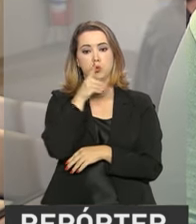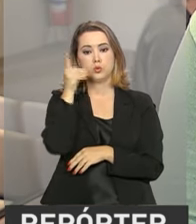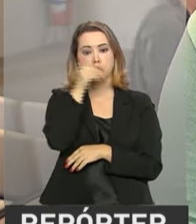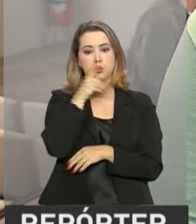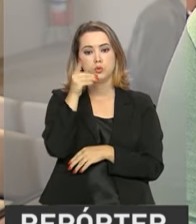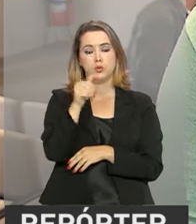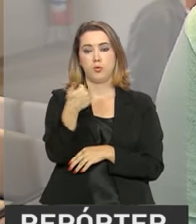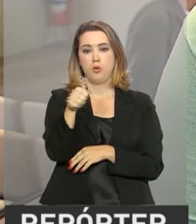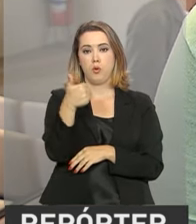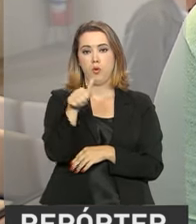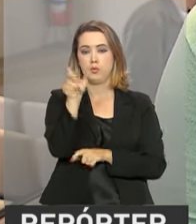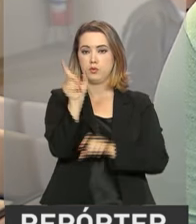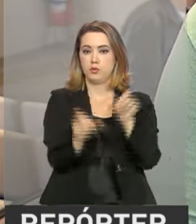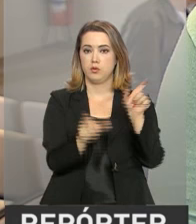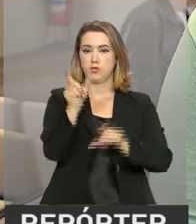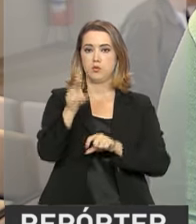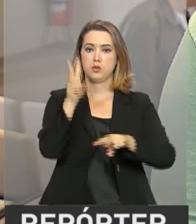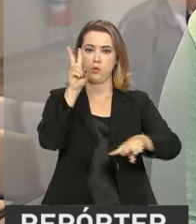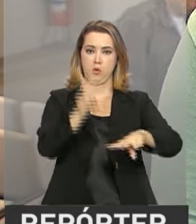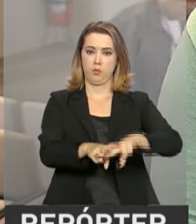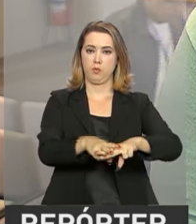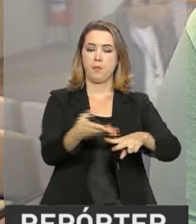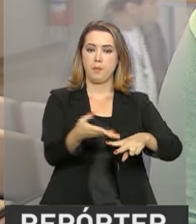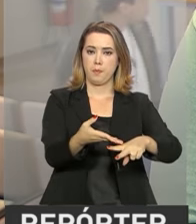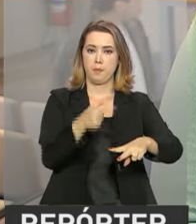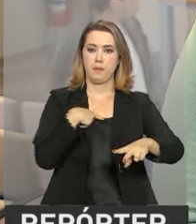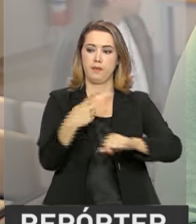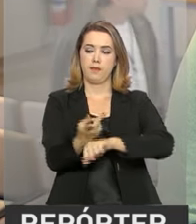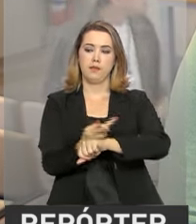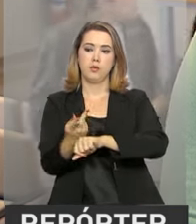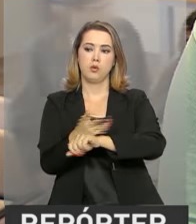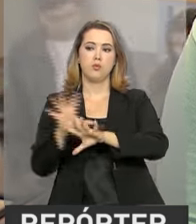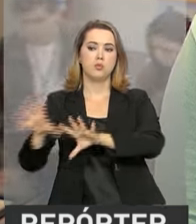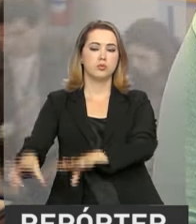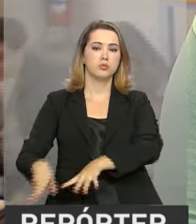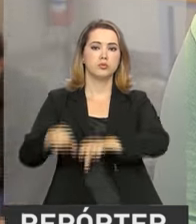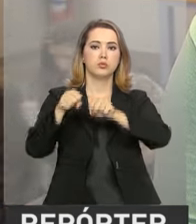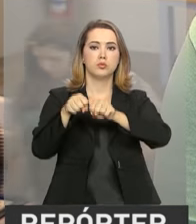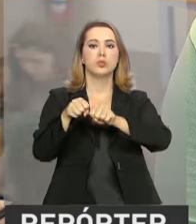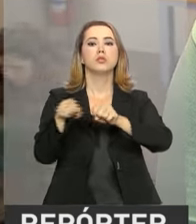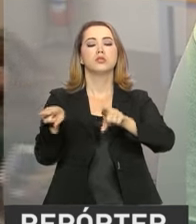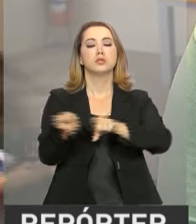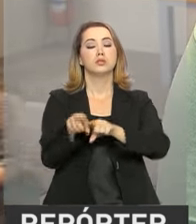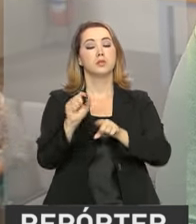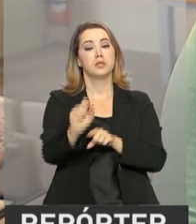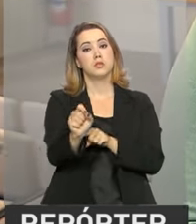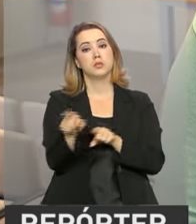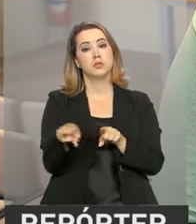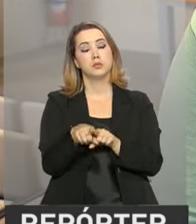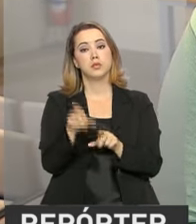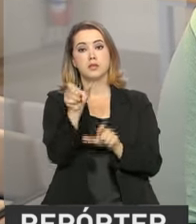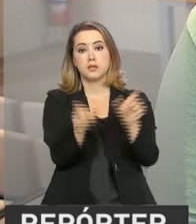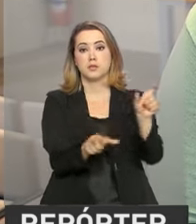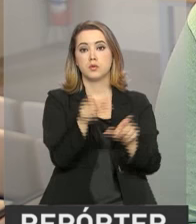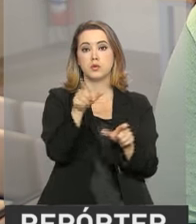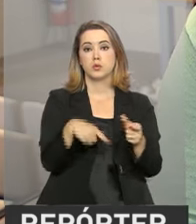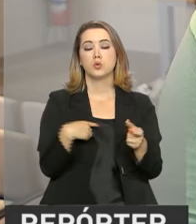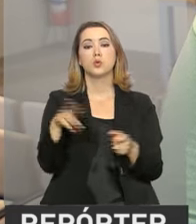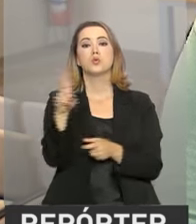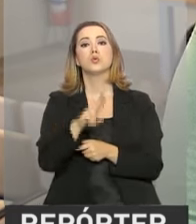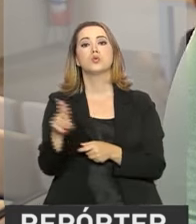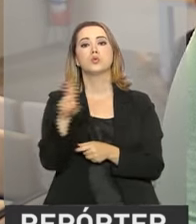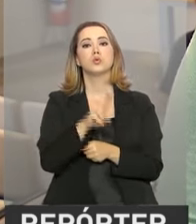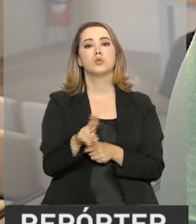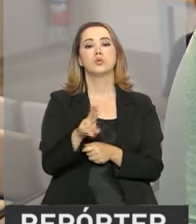Pelo menos 11 pessoas foram presas e foram cumpridos mandados de busca e apreensão. De acordo com a polícia, os criminosos usavam uma